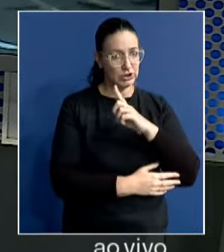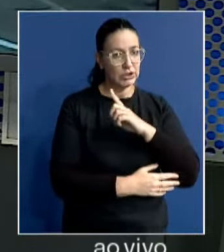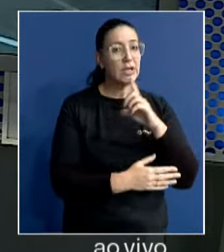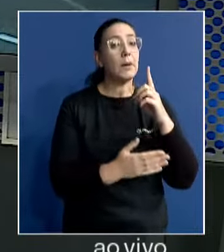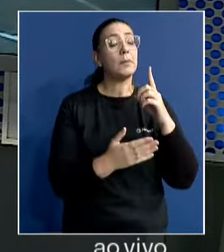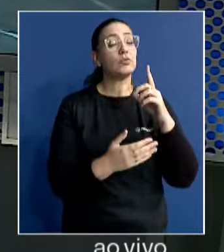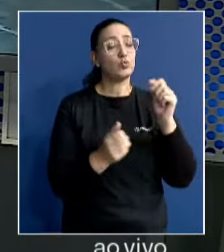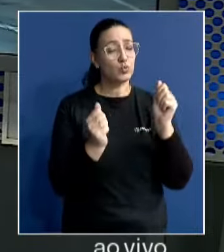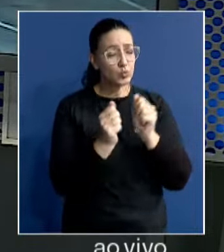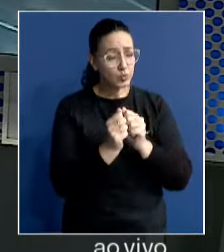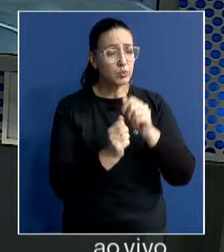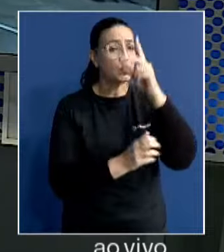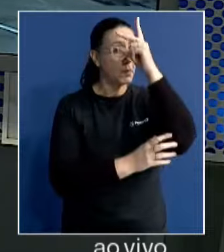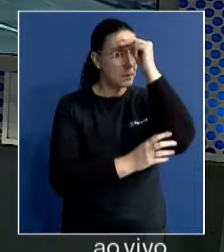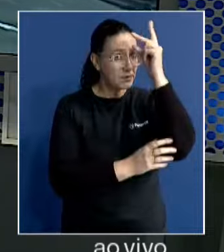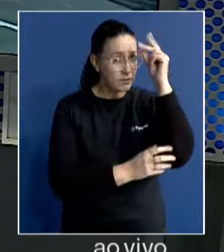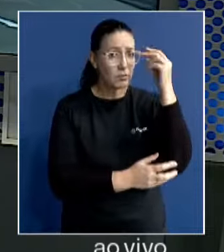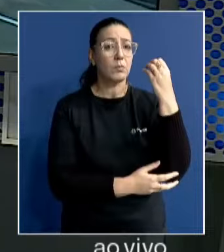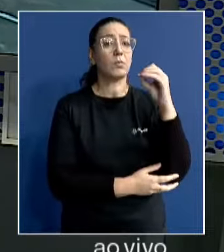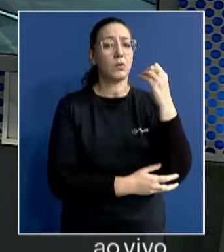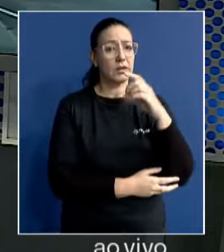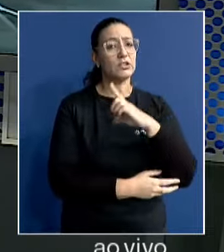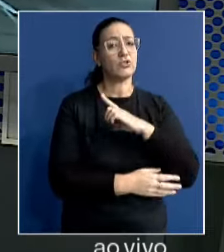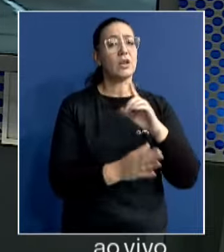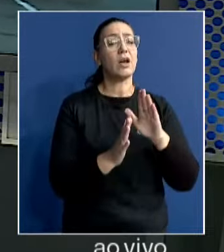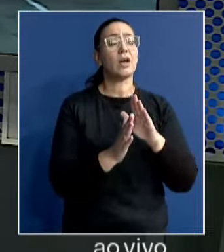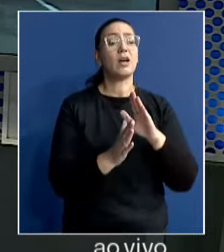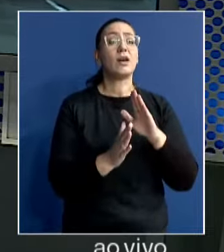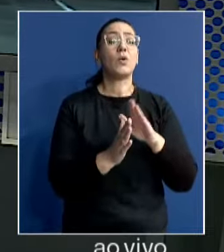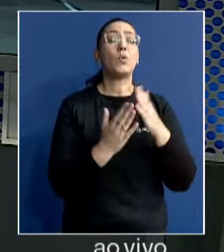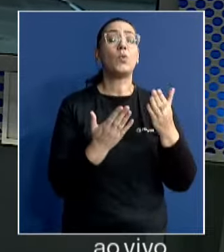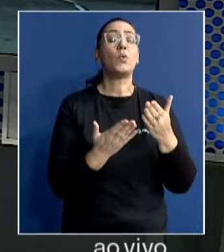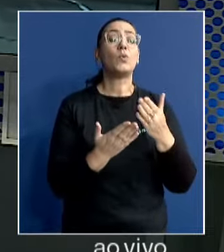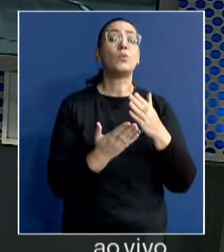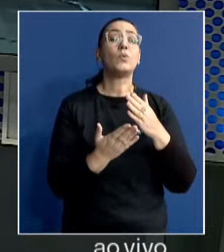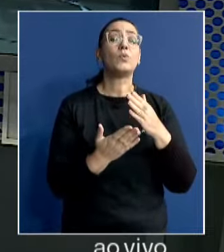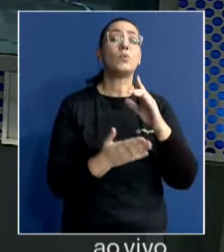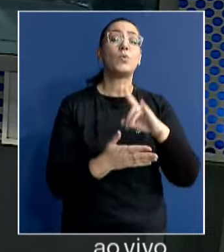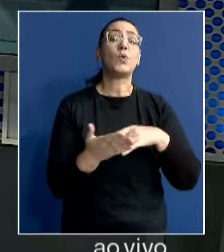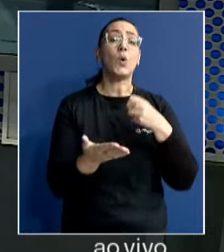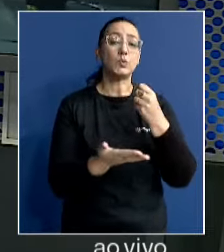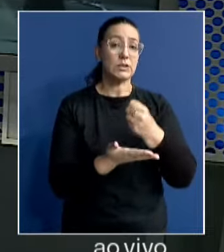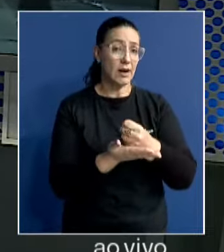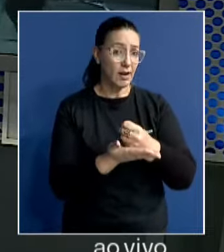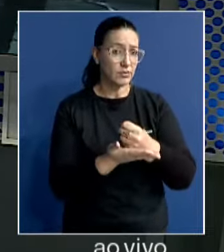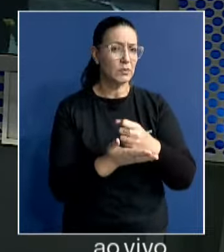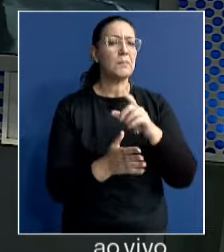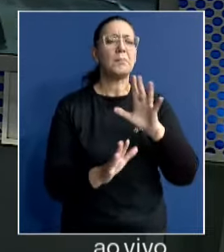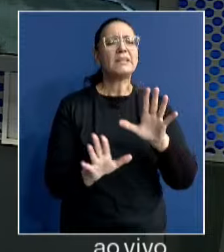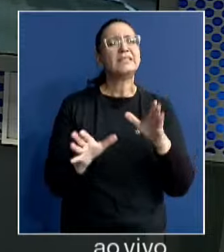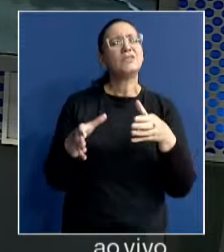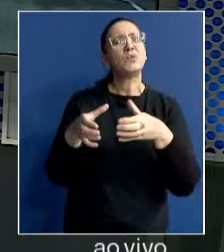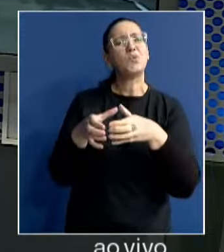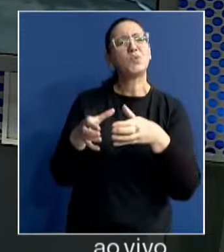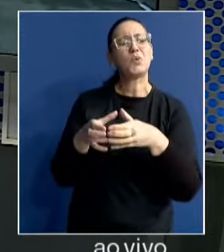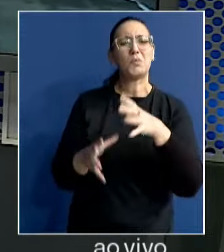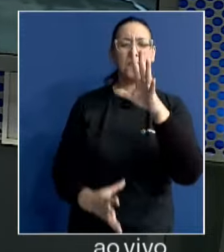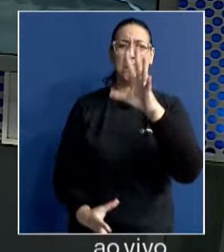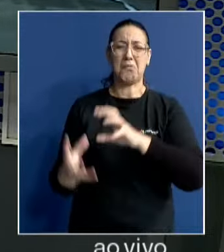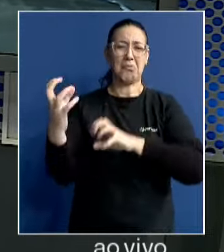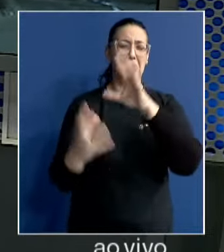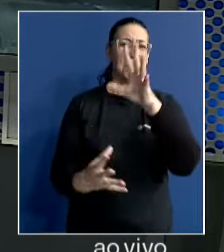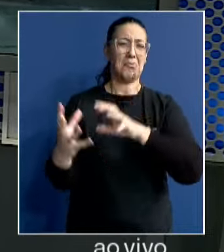contrato junto à prefeitura aqui da capital? E esse grupo que teria aí confrontado os representantes da